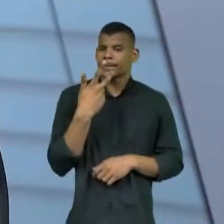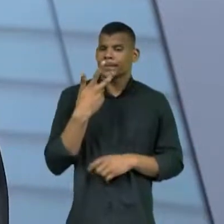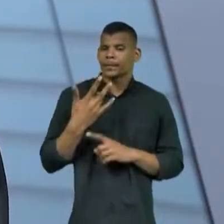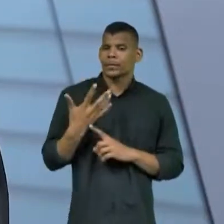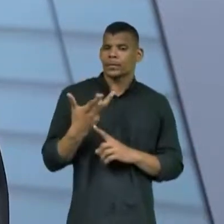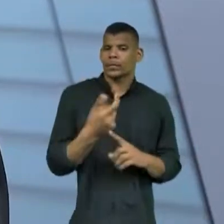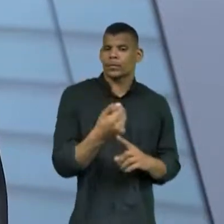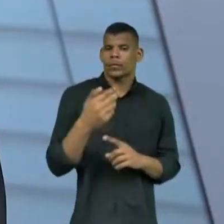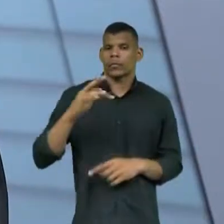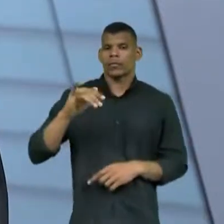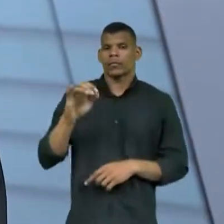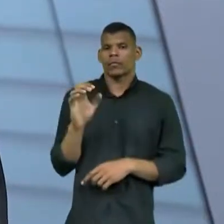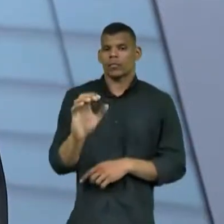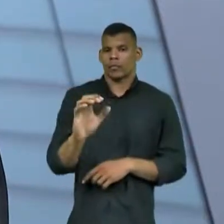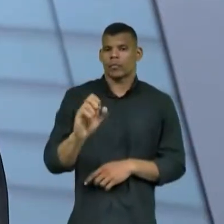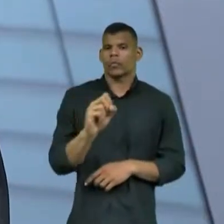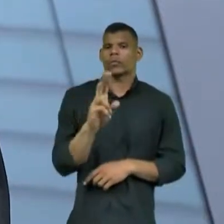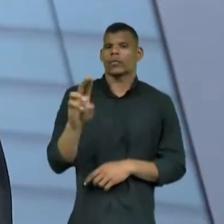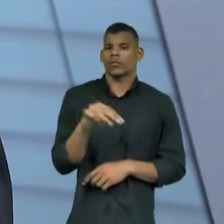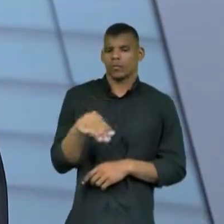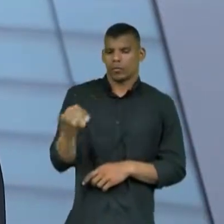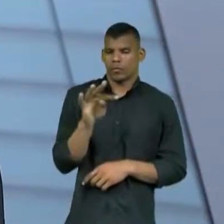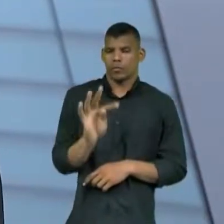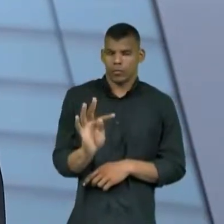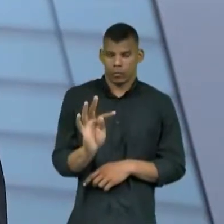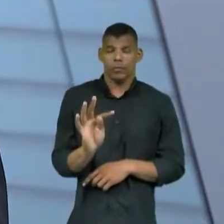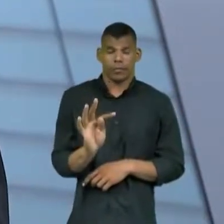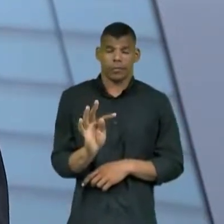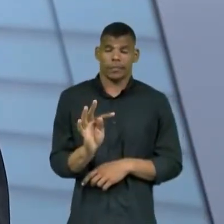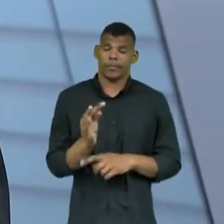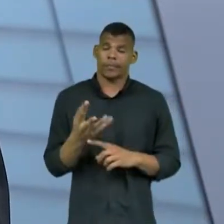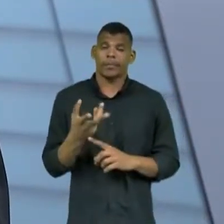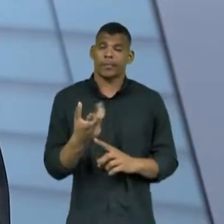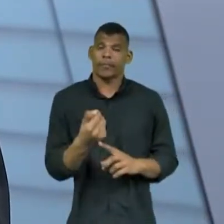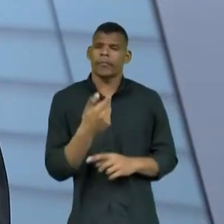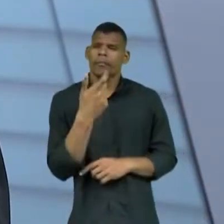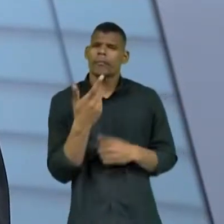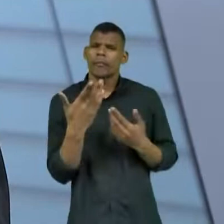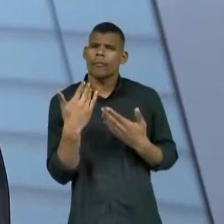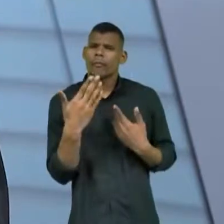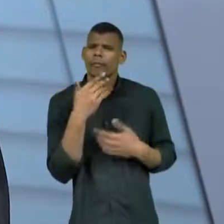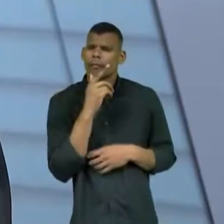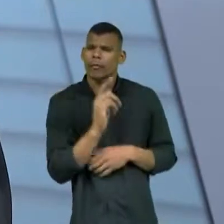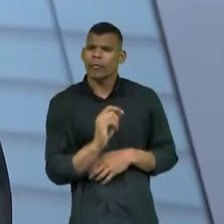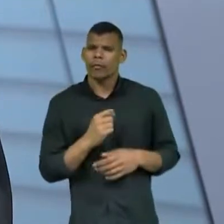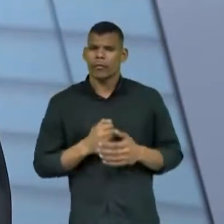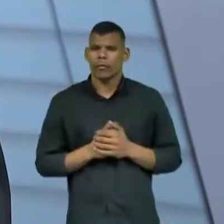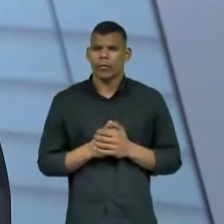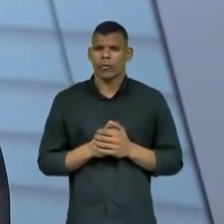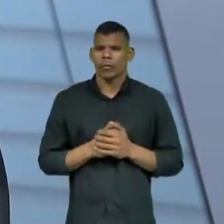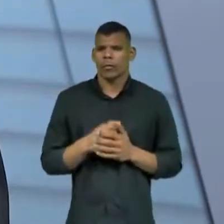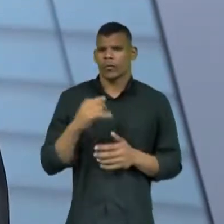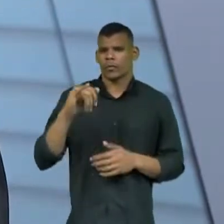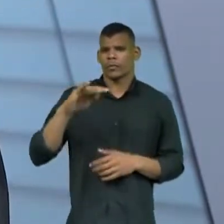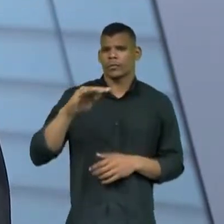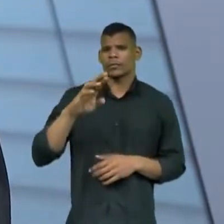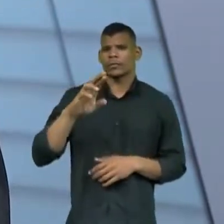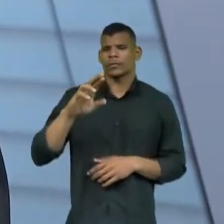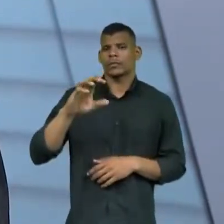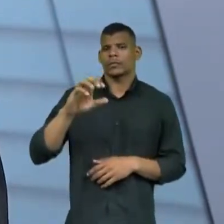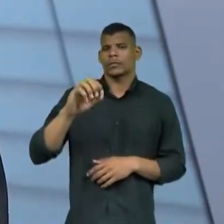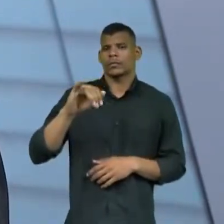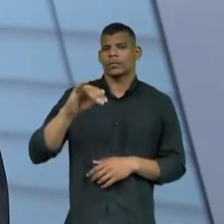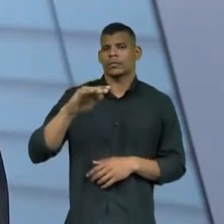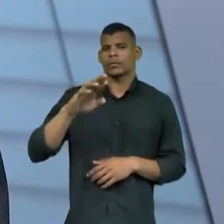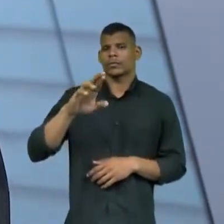evento FIEC Summit, que vai acontecer agora. E conversei, né, com o Coimbra, o César Coimbra,